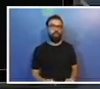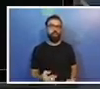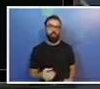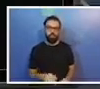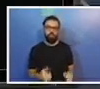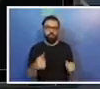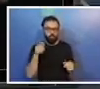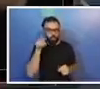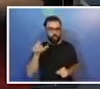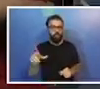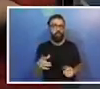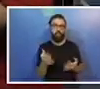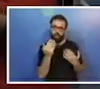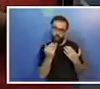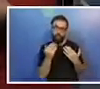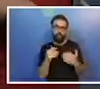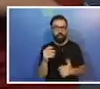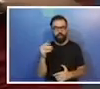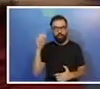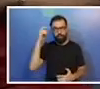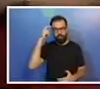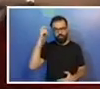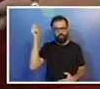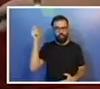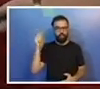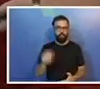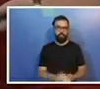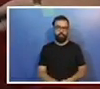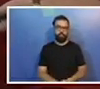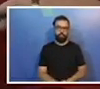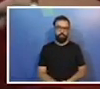se virar. Mas,